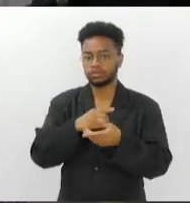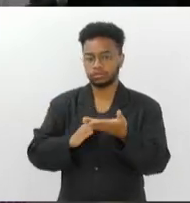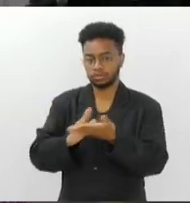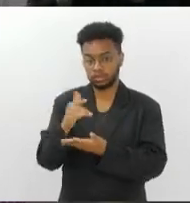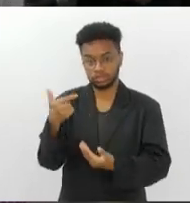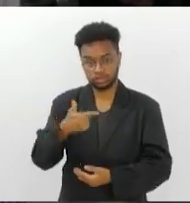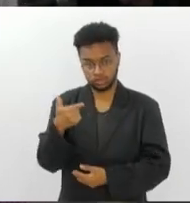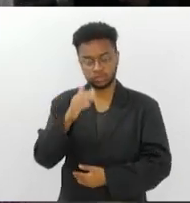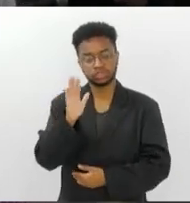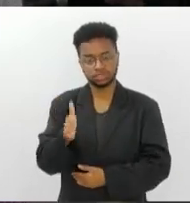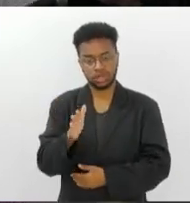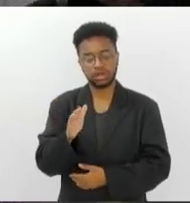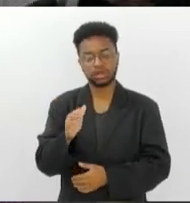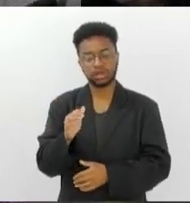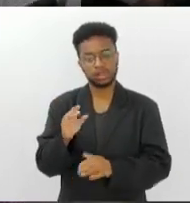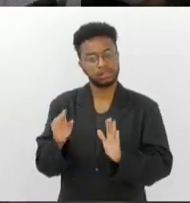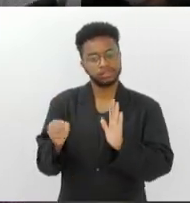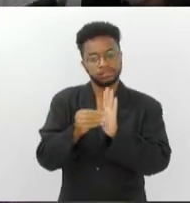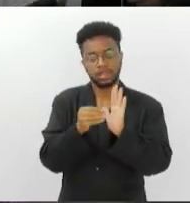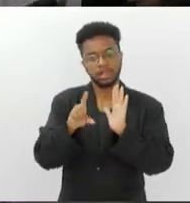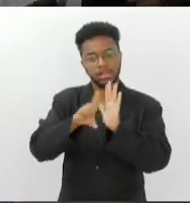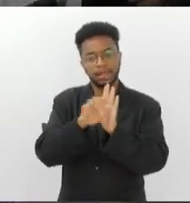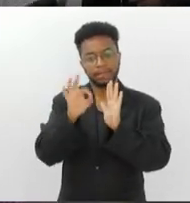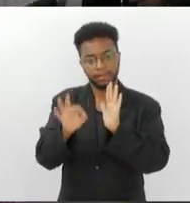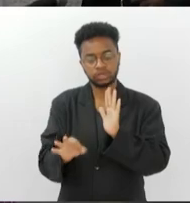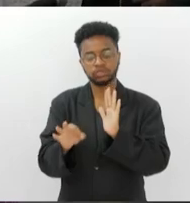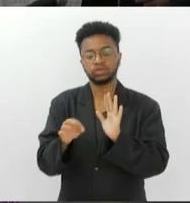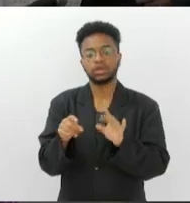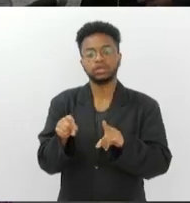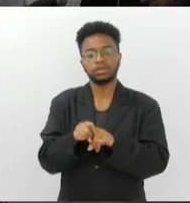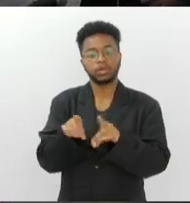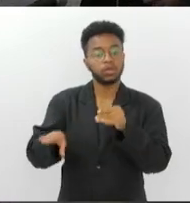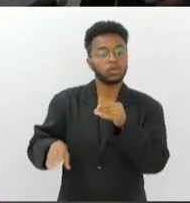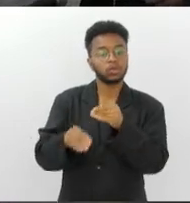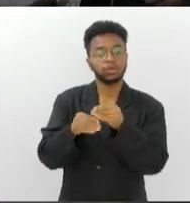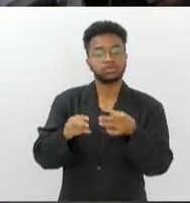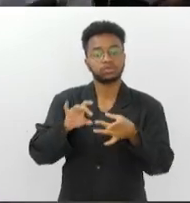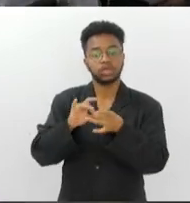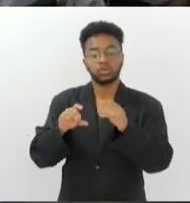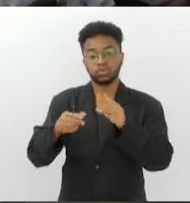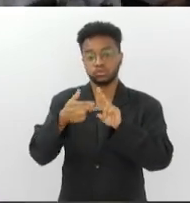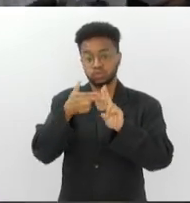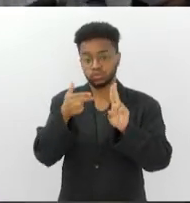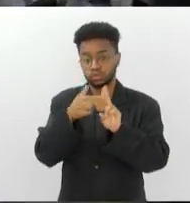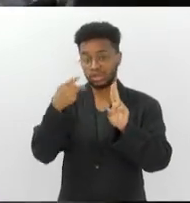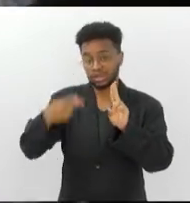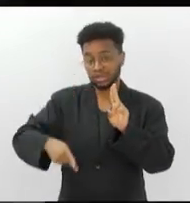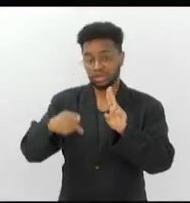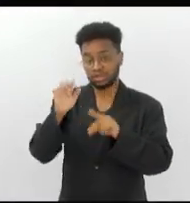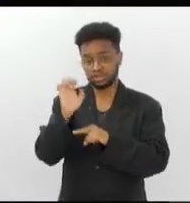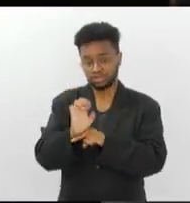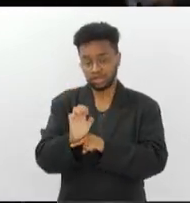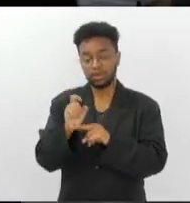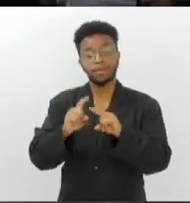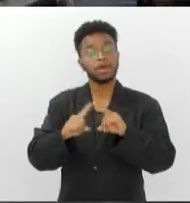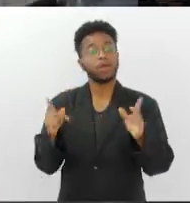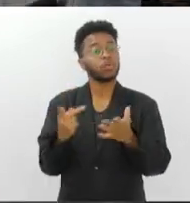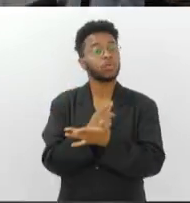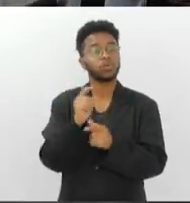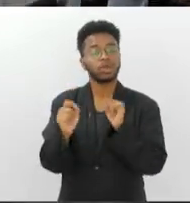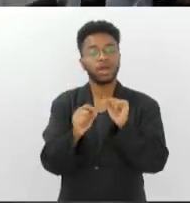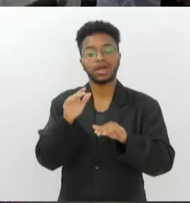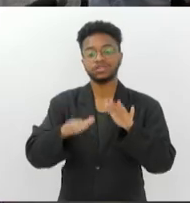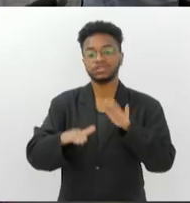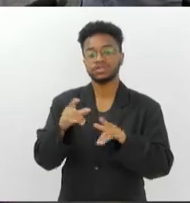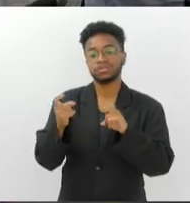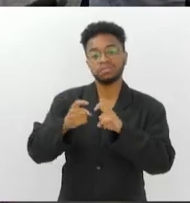já sancionada, de inclusão do cannabis medicinal no SUS estadual. Mas o que acontece é que muitas vezes os médicos